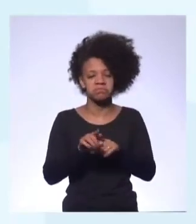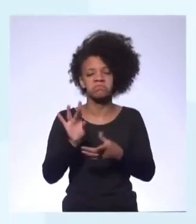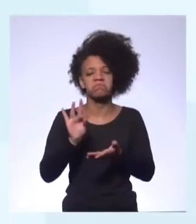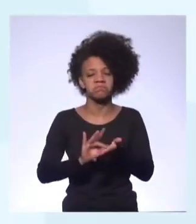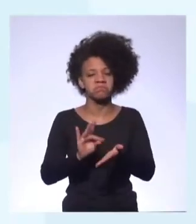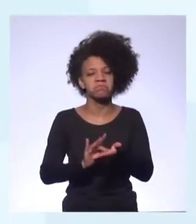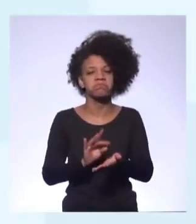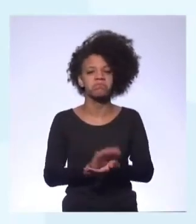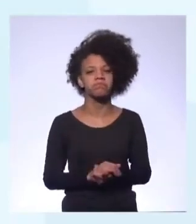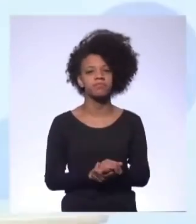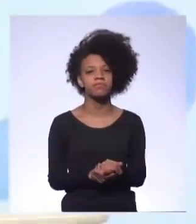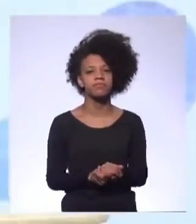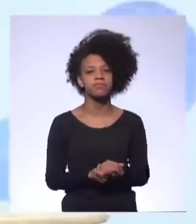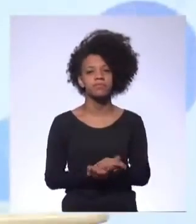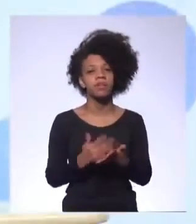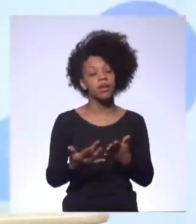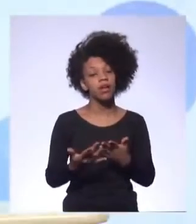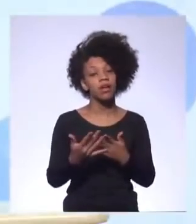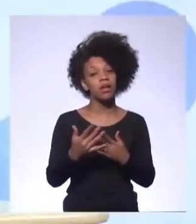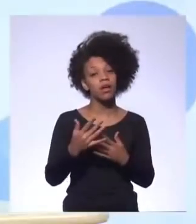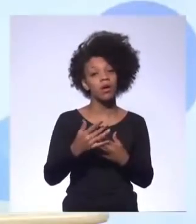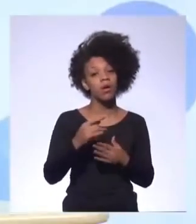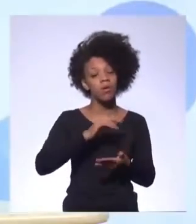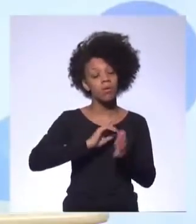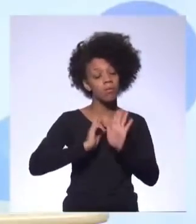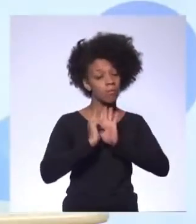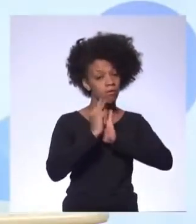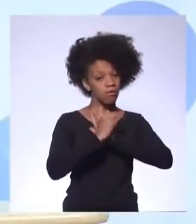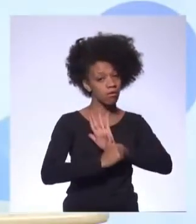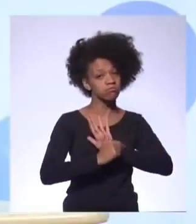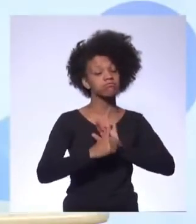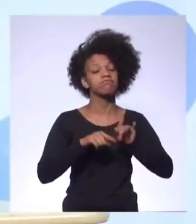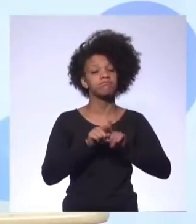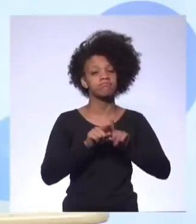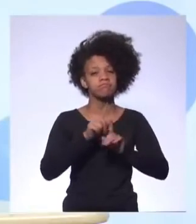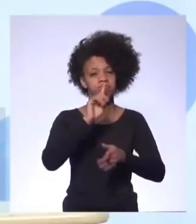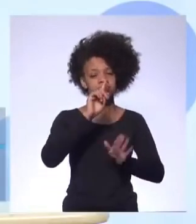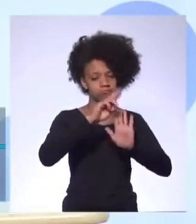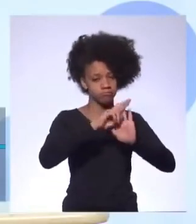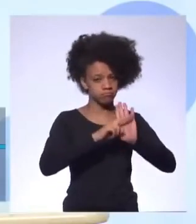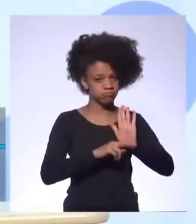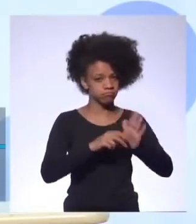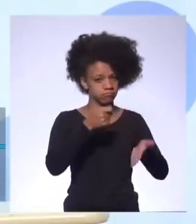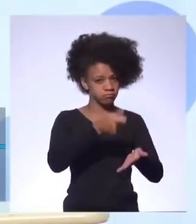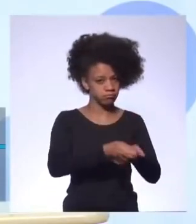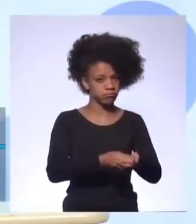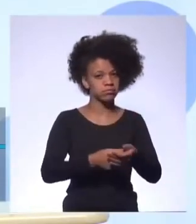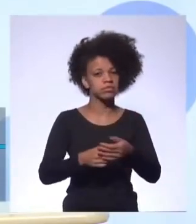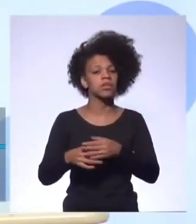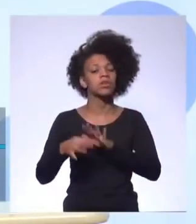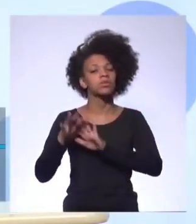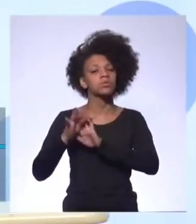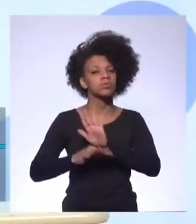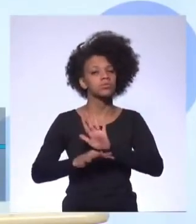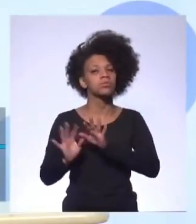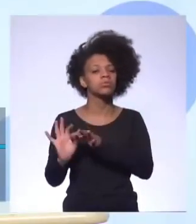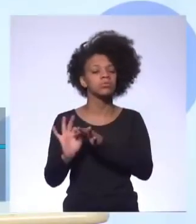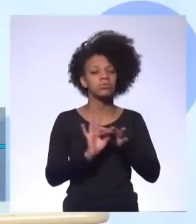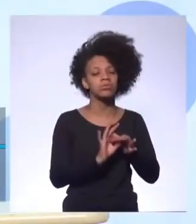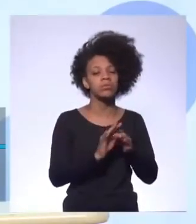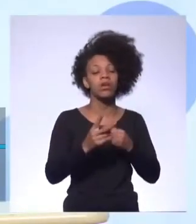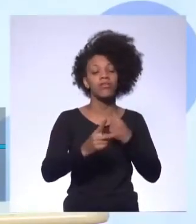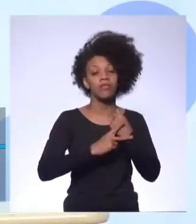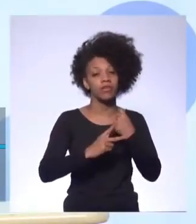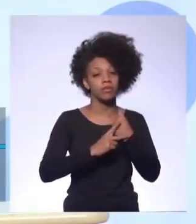verdadeiro, né? É uma característica também, né, do regimento ou dos textos normativos trazerem os